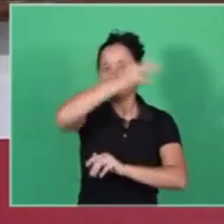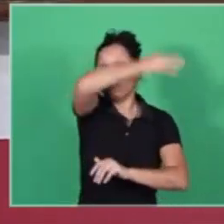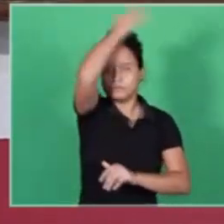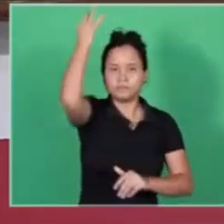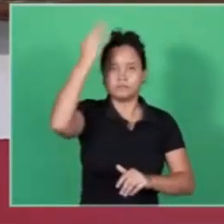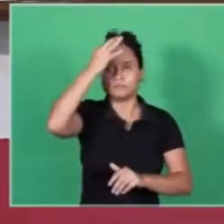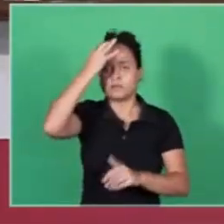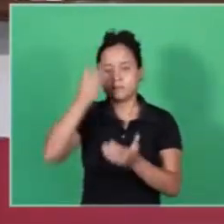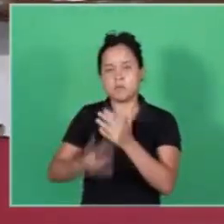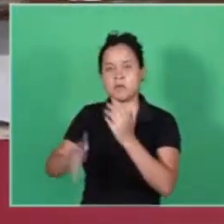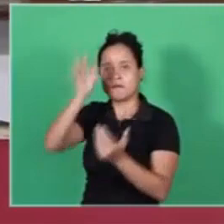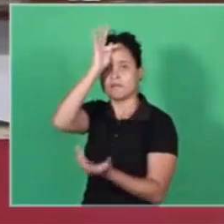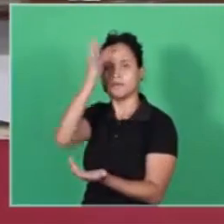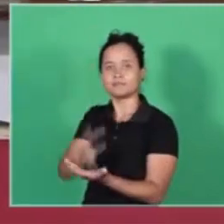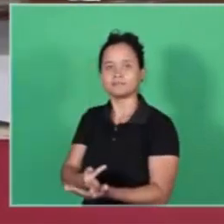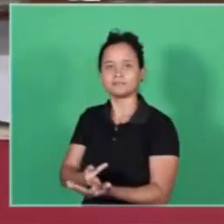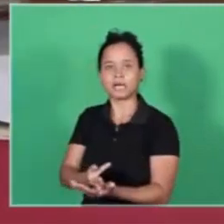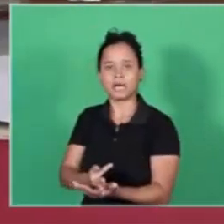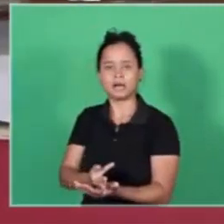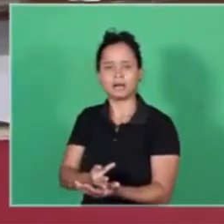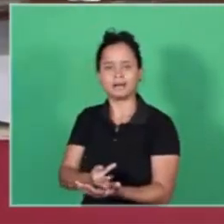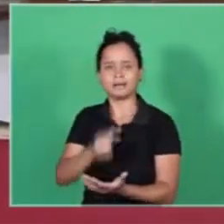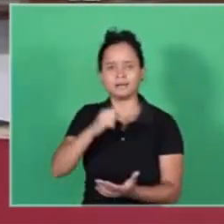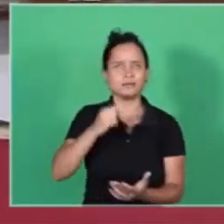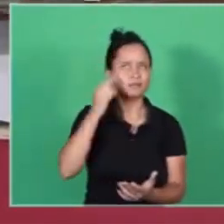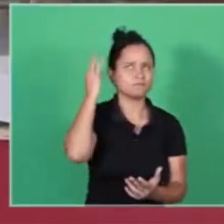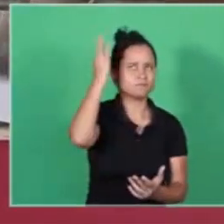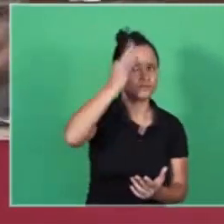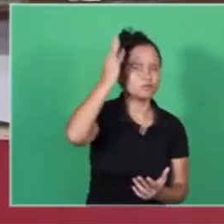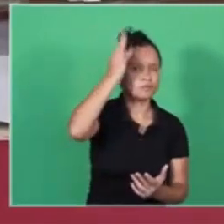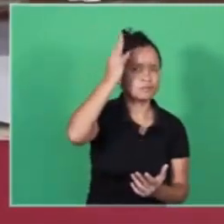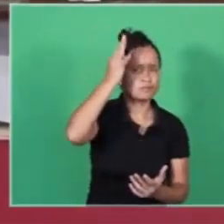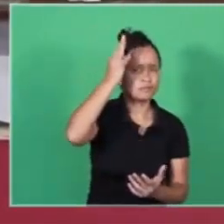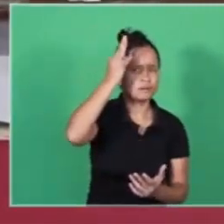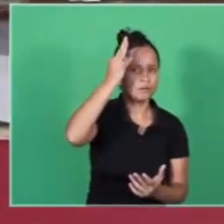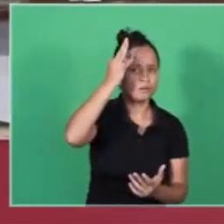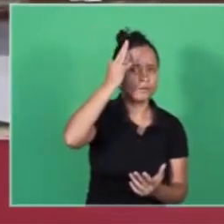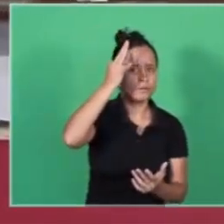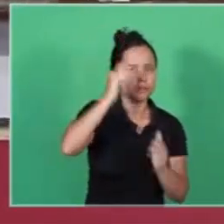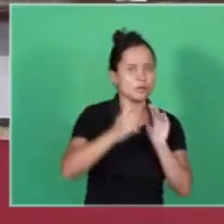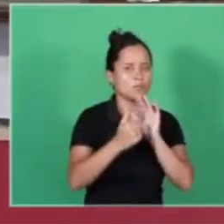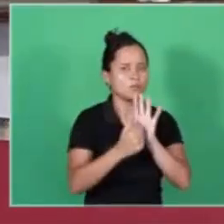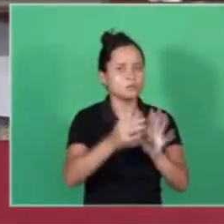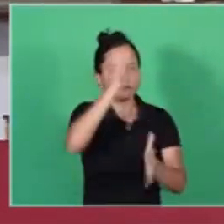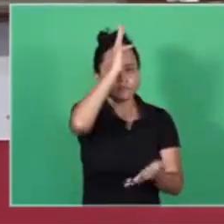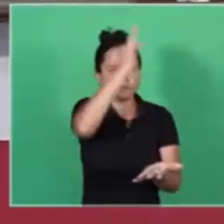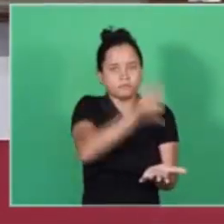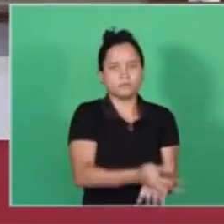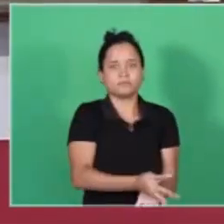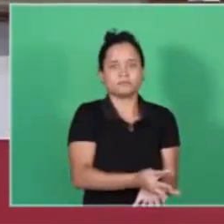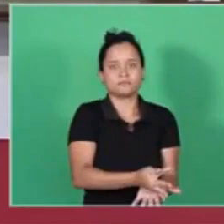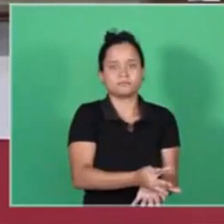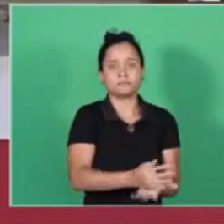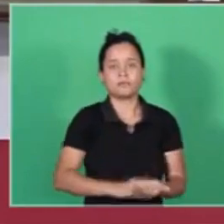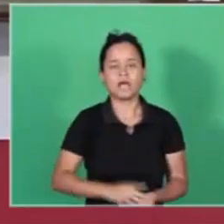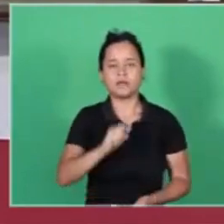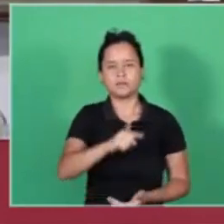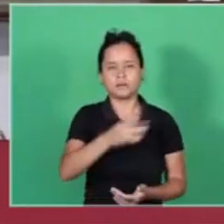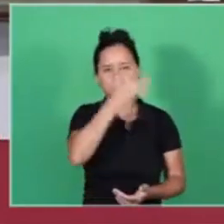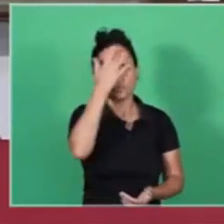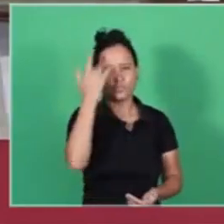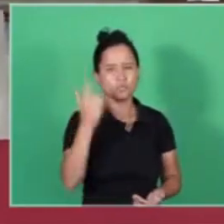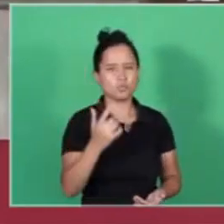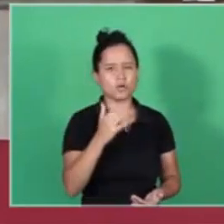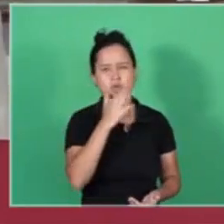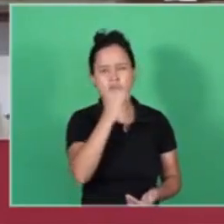fé. Ele pega o que está na cabeça das pessoas. Ele pega o indivíduo que nunca creu em nada,